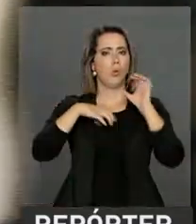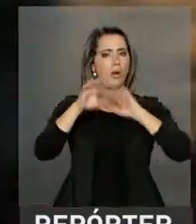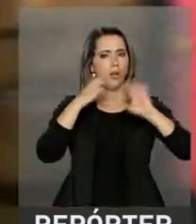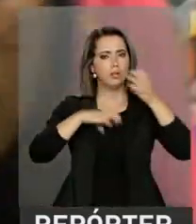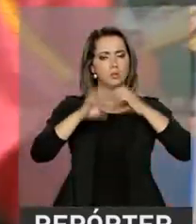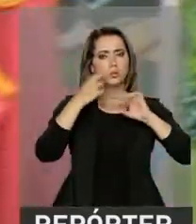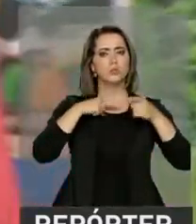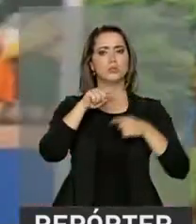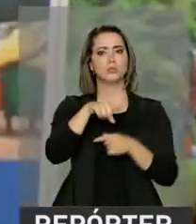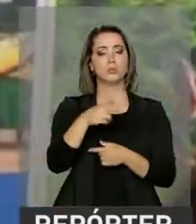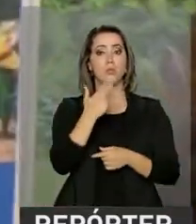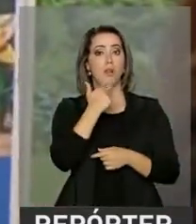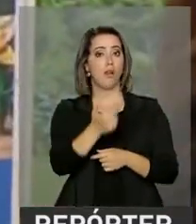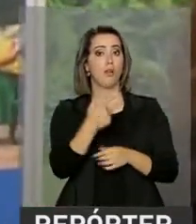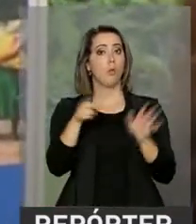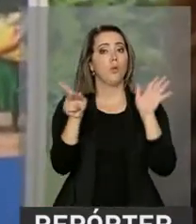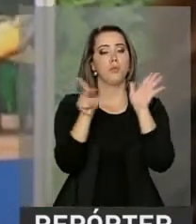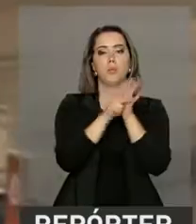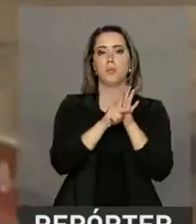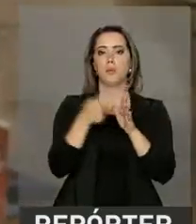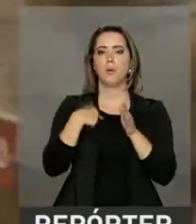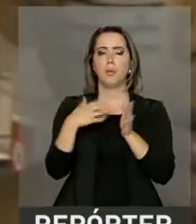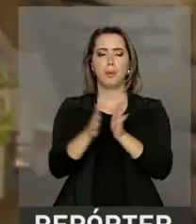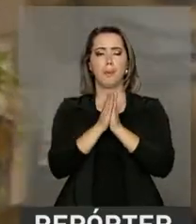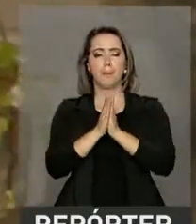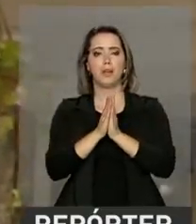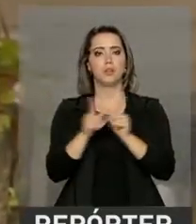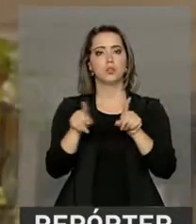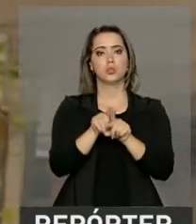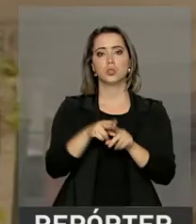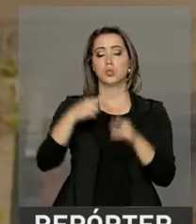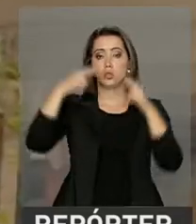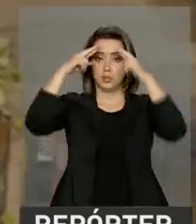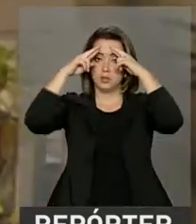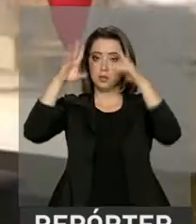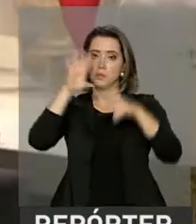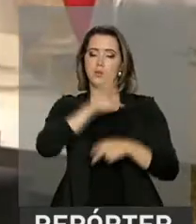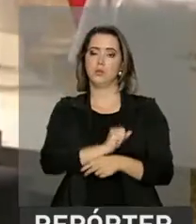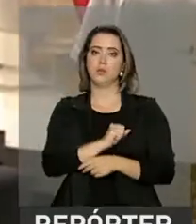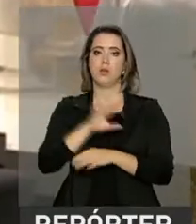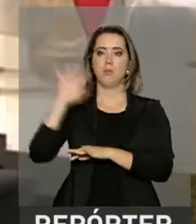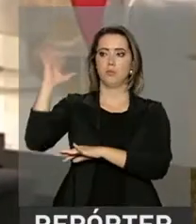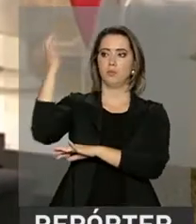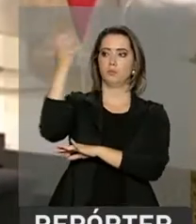no Rio, a língua nativa faz um apelo por respeito e amor à natureza.